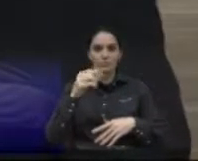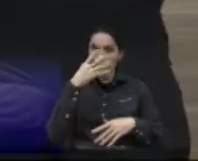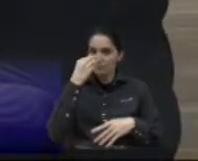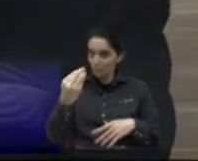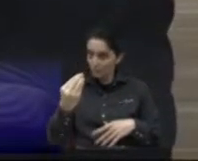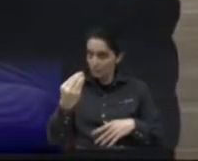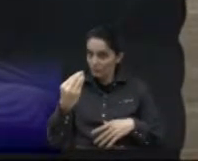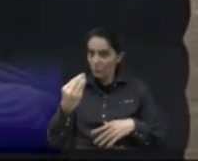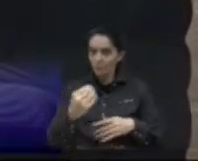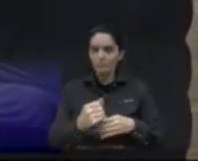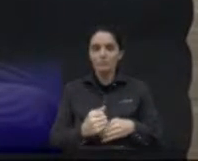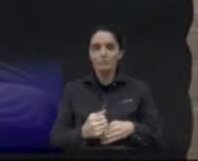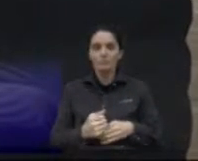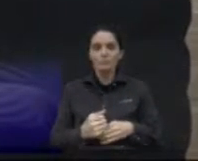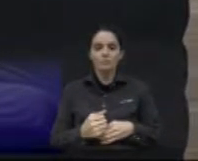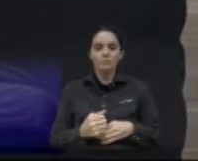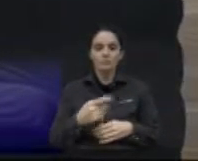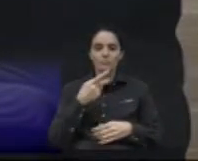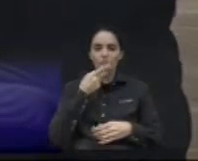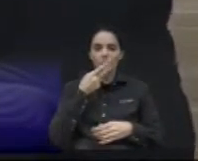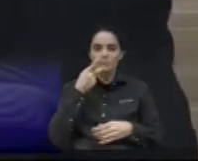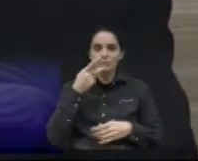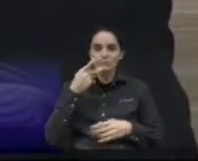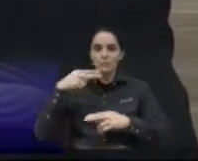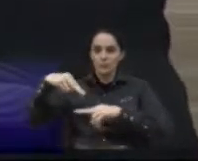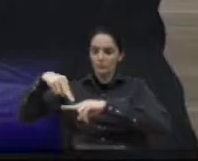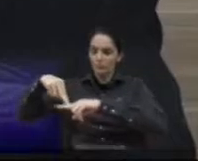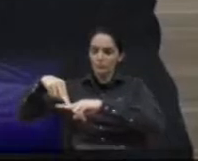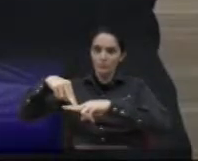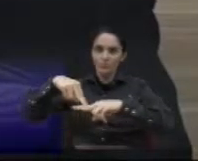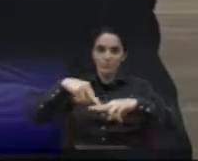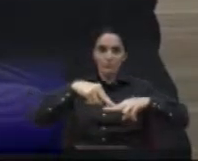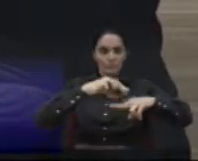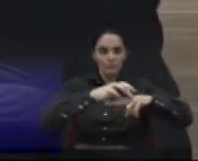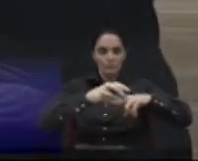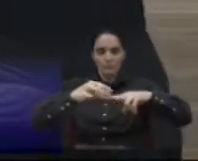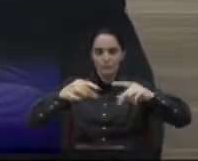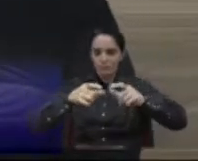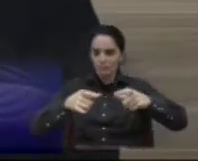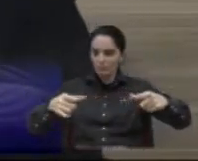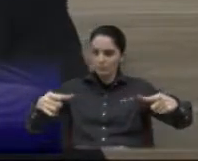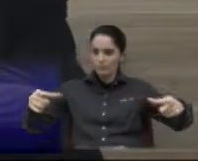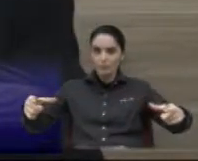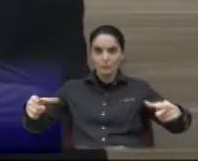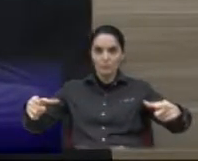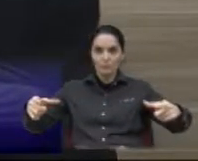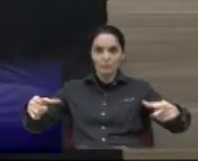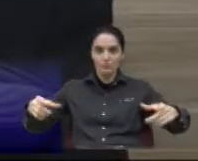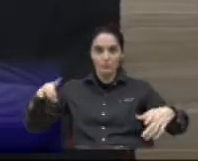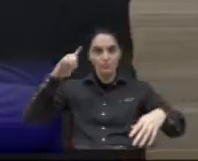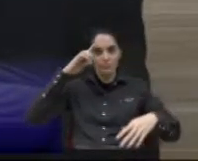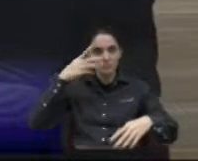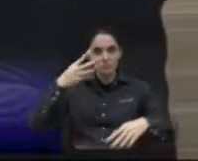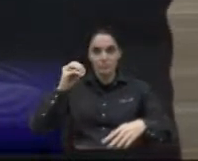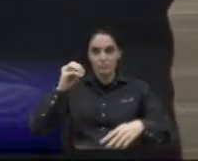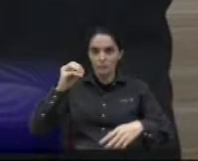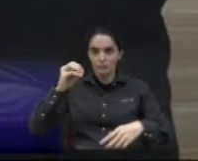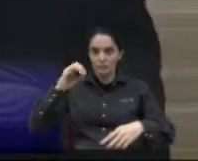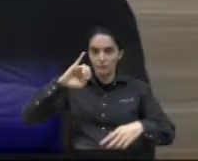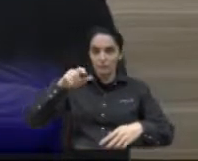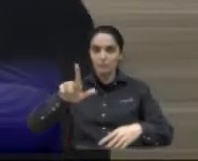esporte. Se trata de um skate com uma prancha um pouco maior. Inclusive, agora no dia 30 e dia 31 de